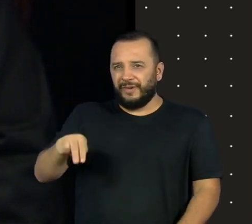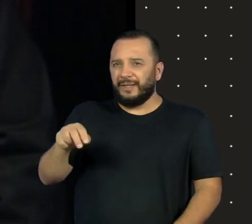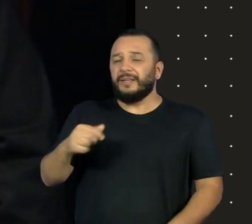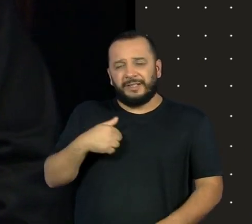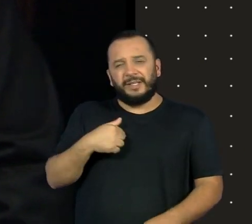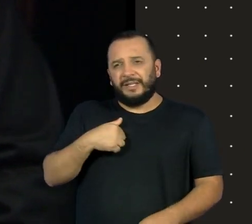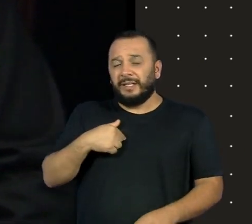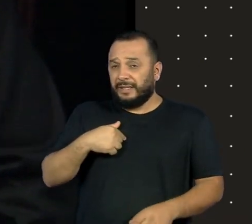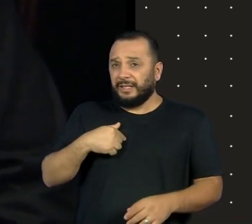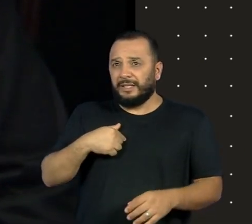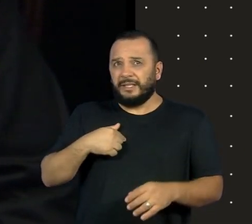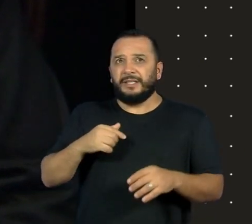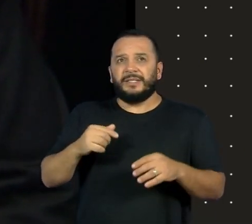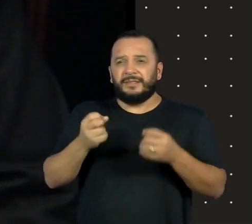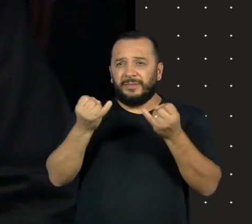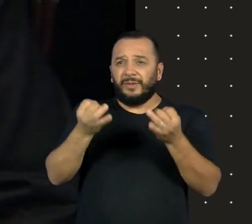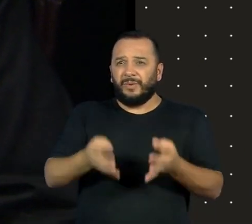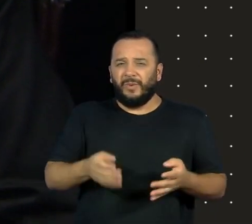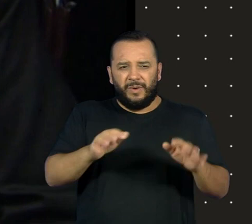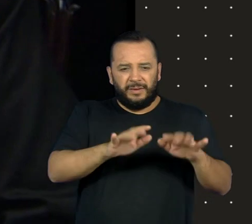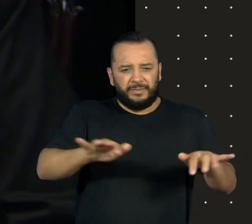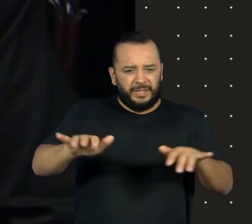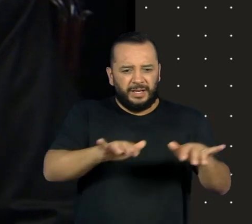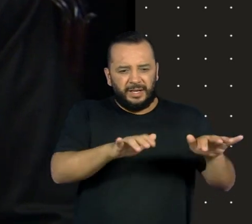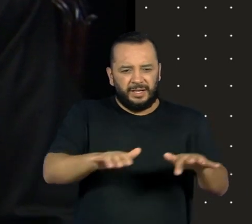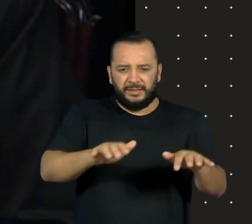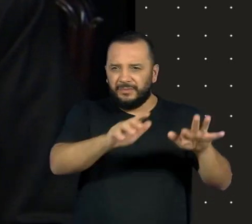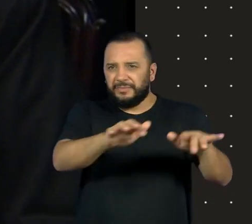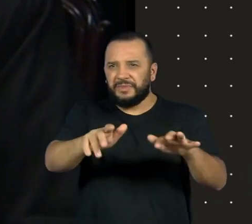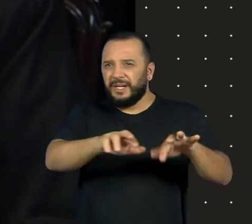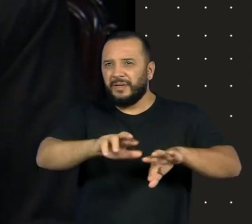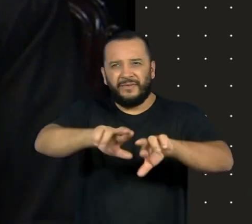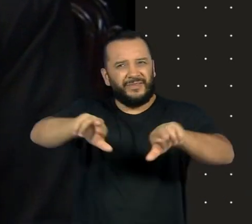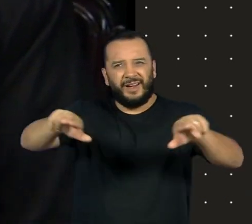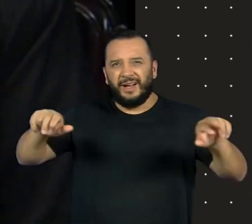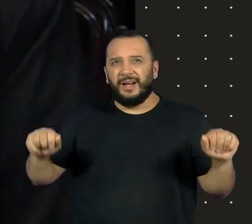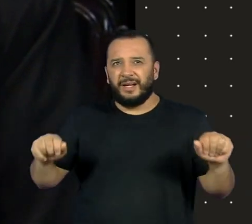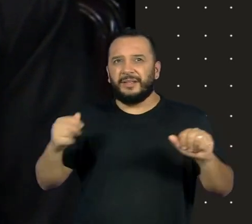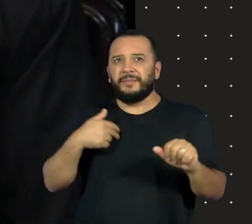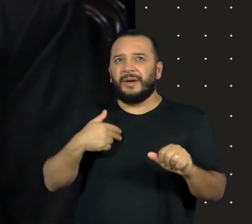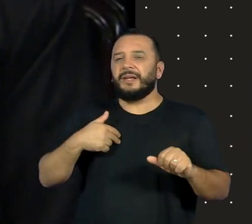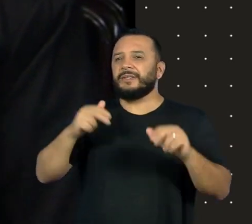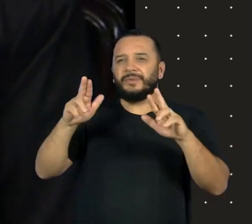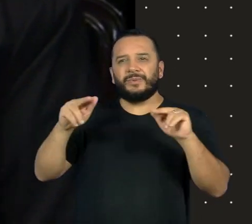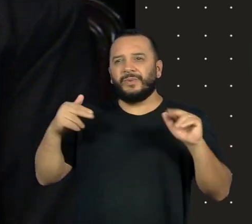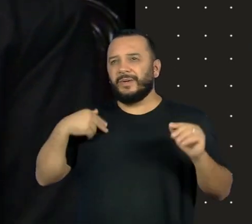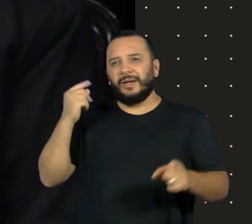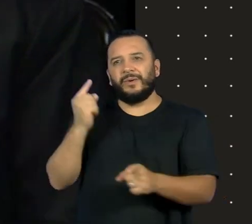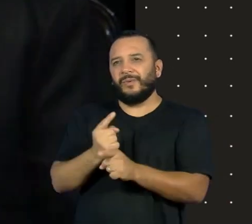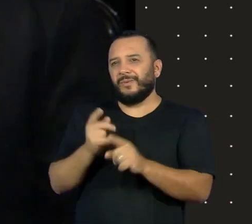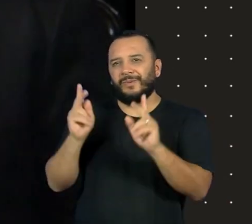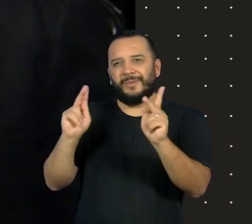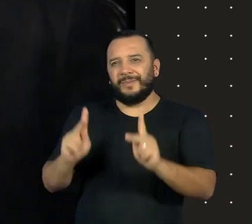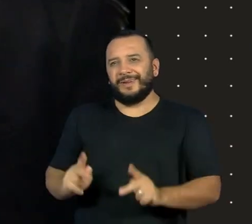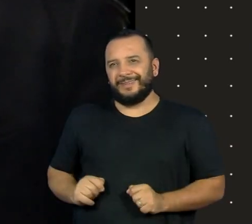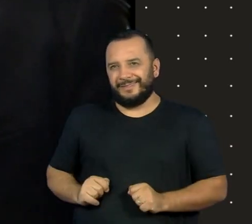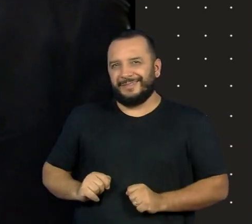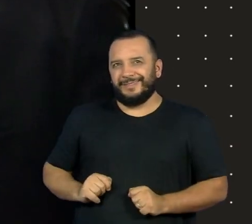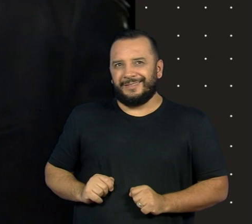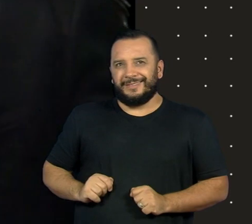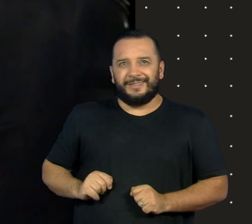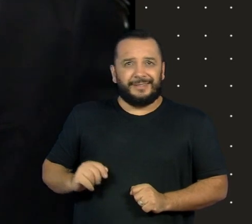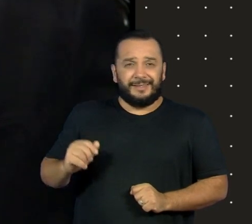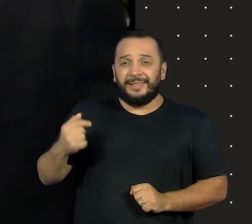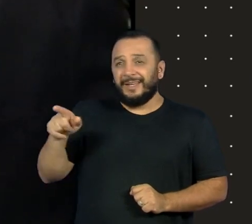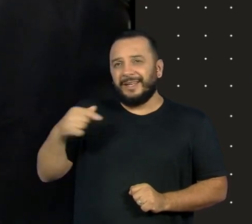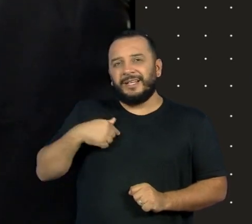exemplo, ele destruiu vários pianos, mas nunca um contrabaixo. E a gente não sabe se